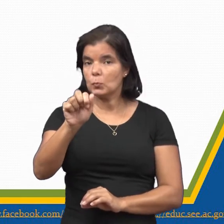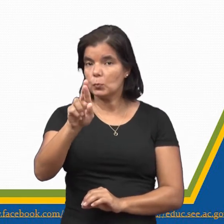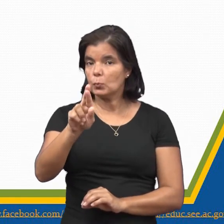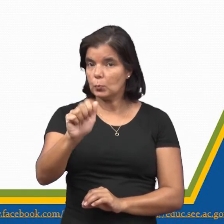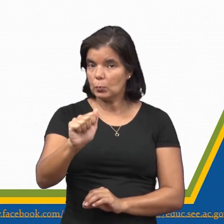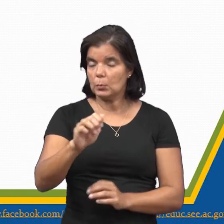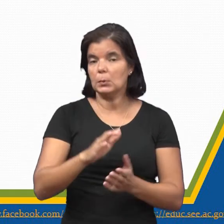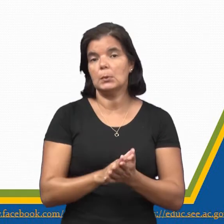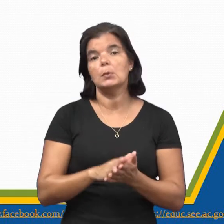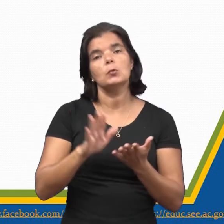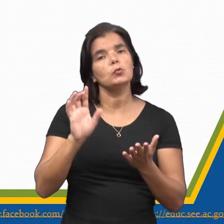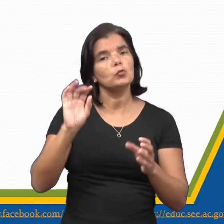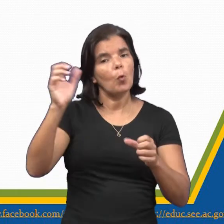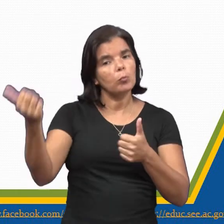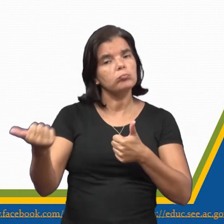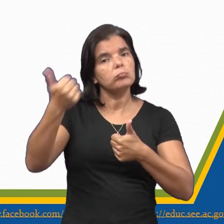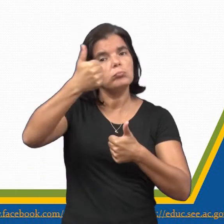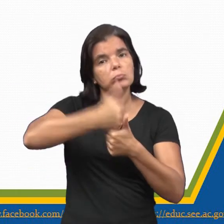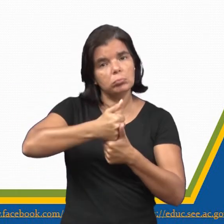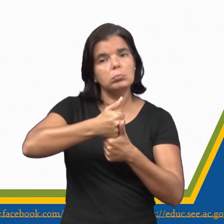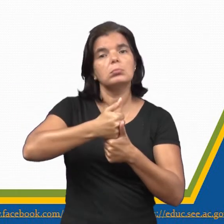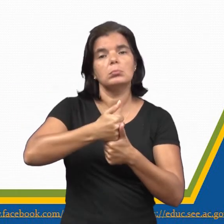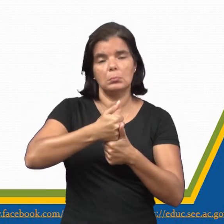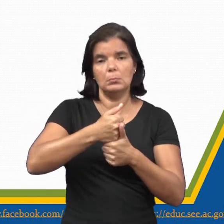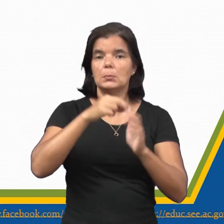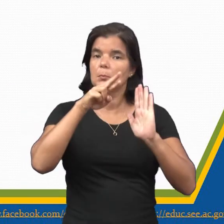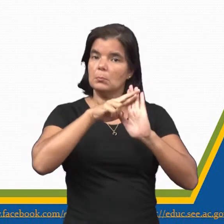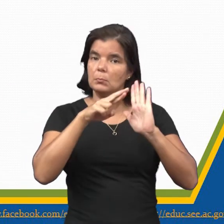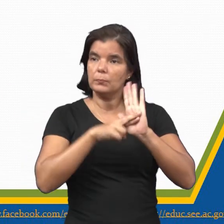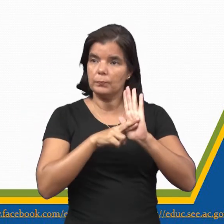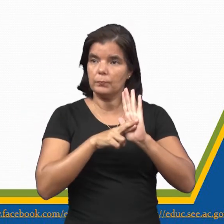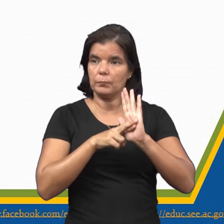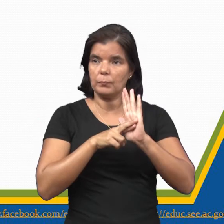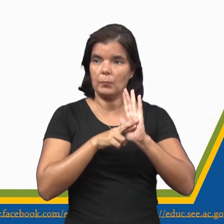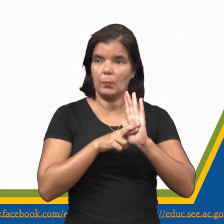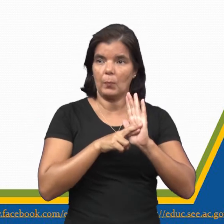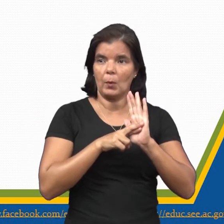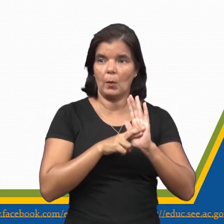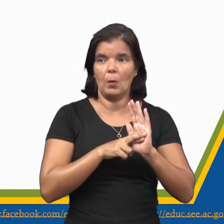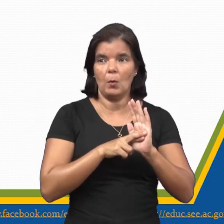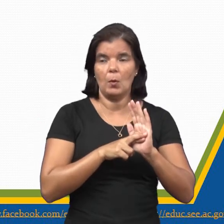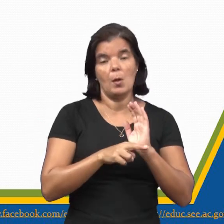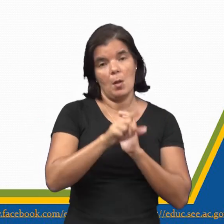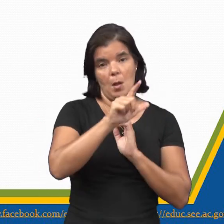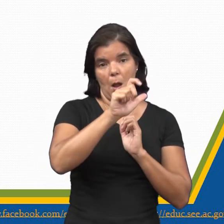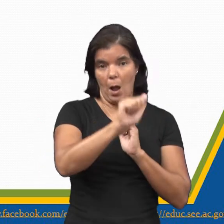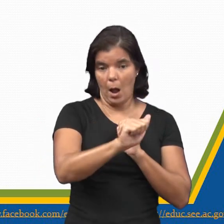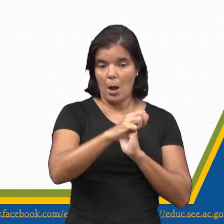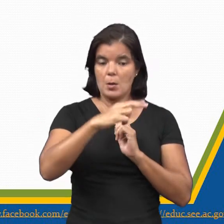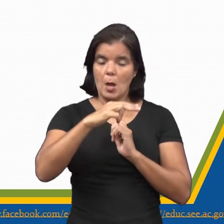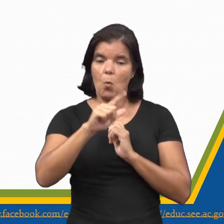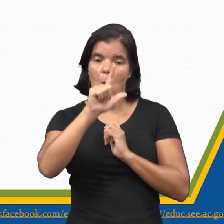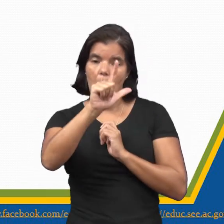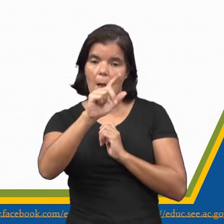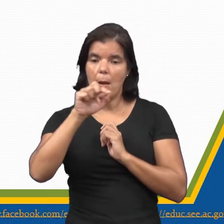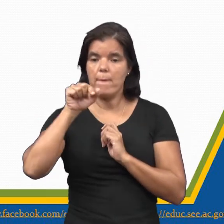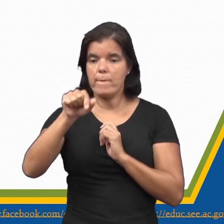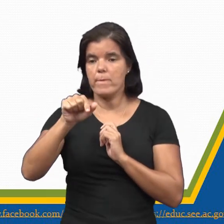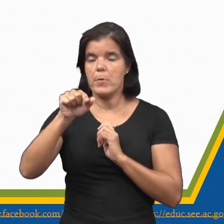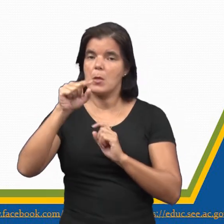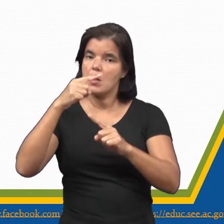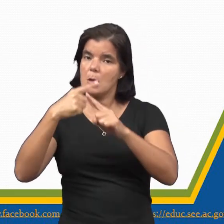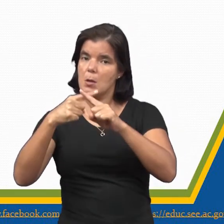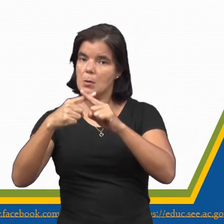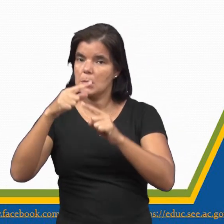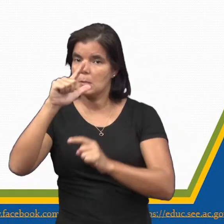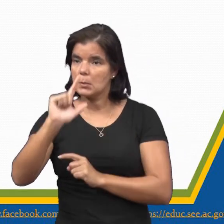Então basta aplicar na fórmula lado vezes lado, ou lado ao quadrado, ok? Então a área de